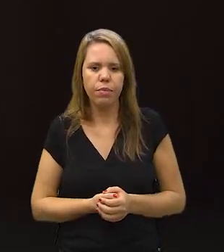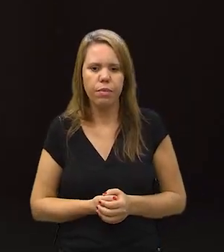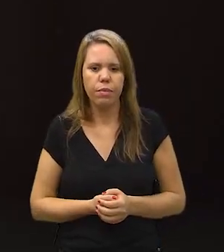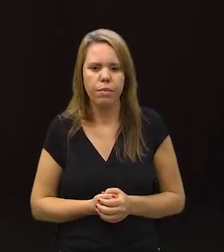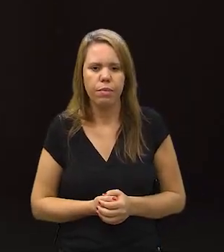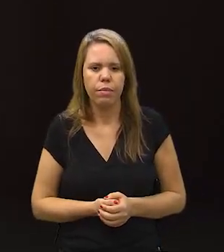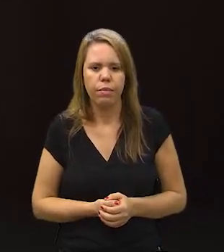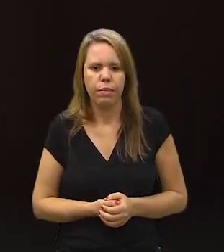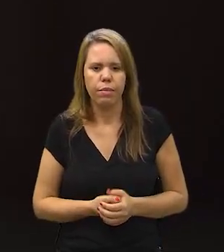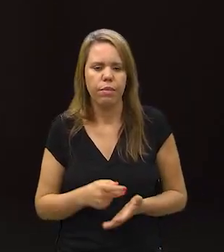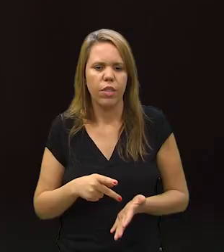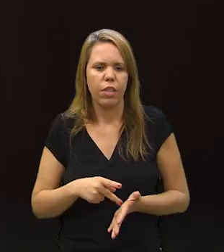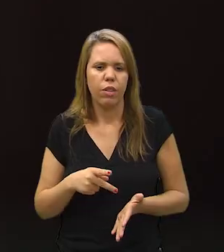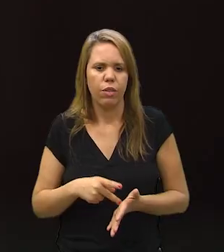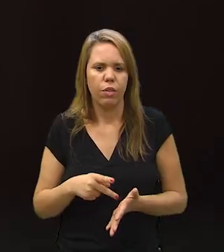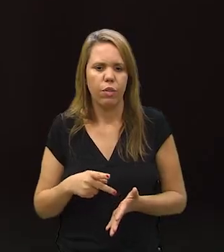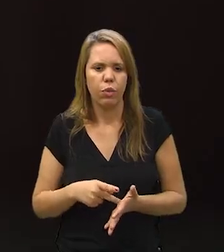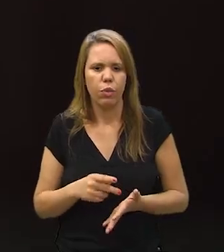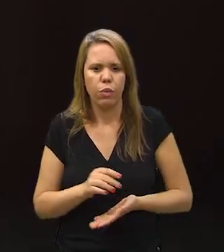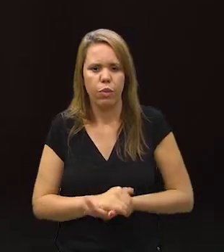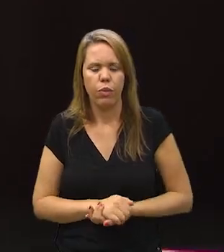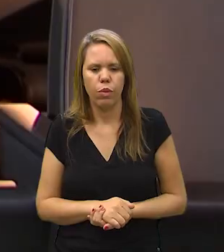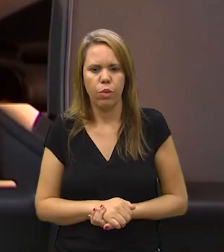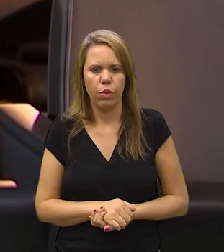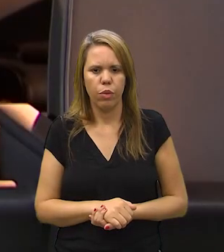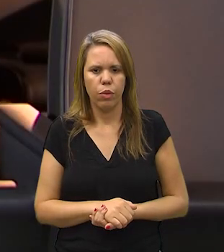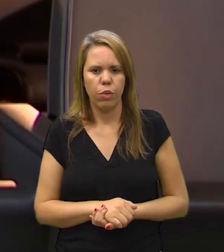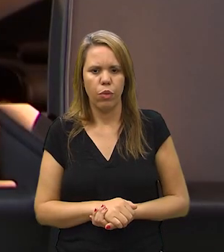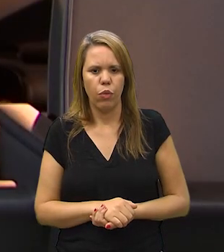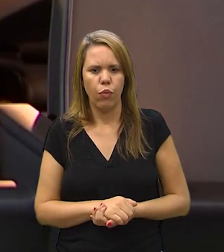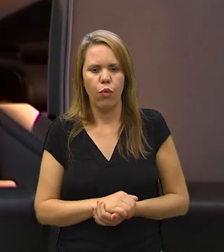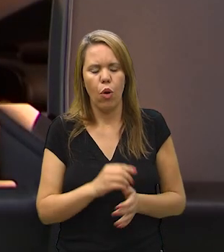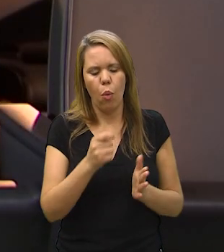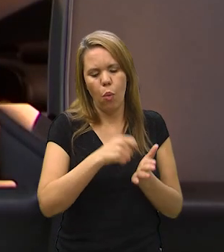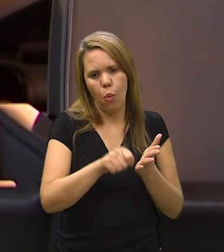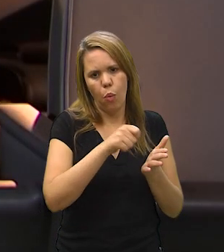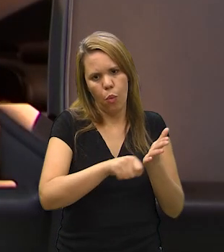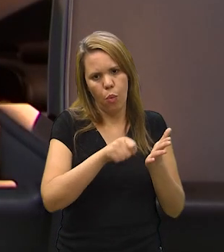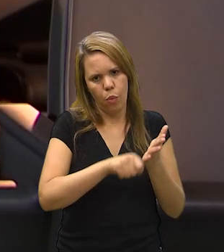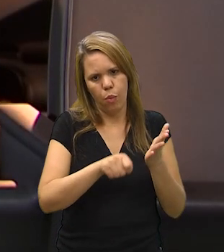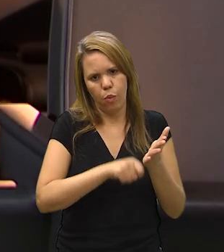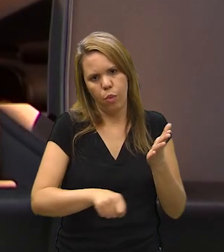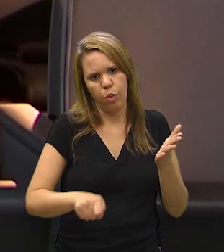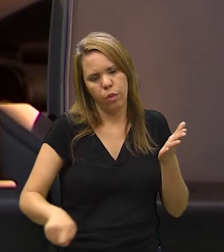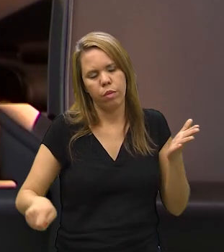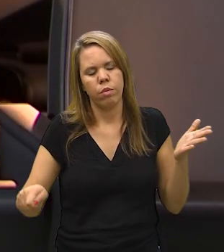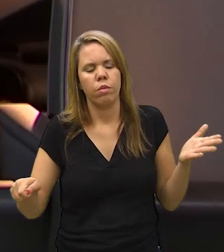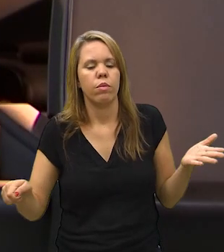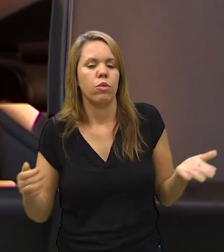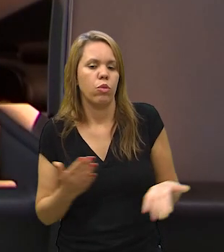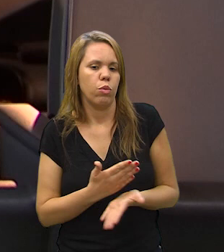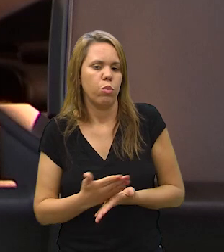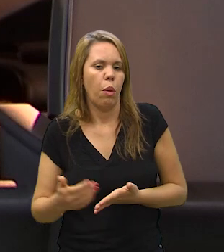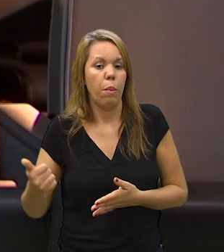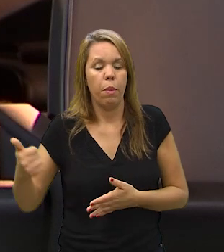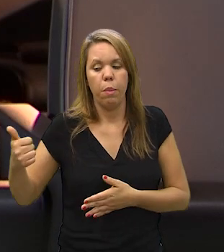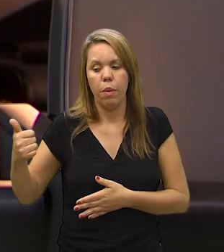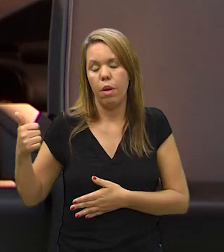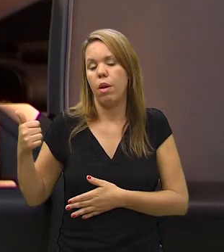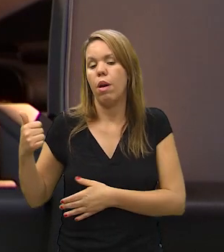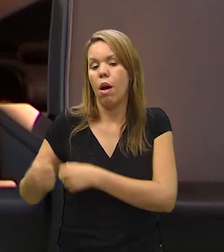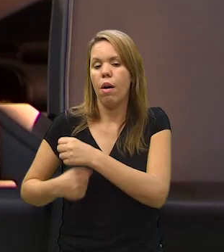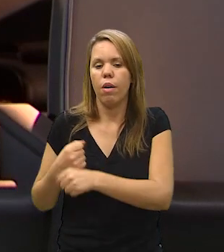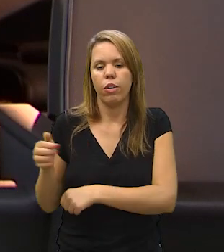Esse tema, na verdade, foi um roteiro que eu comecei a escrever no meu primeiro ano